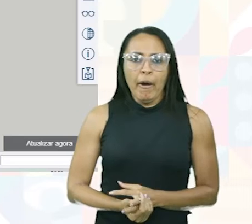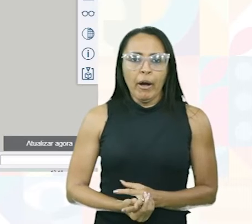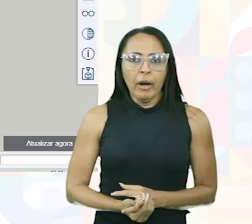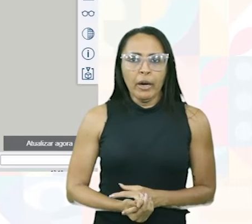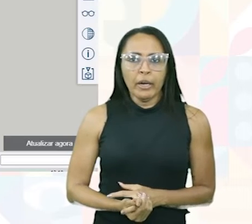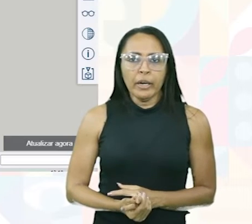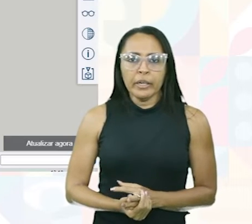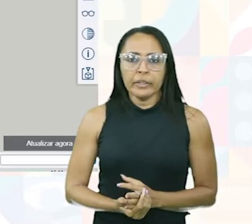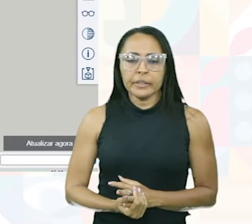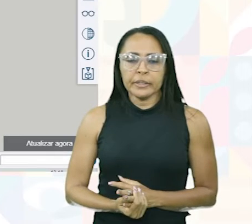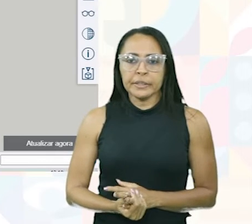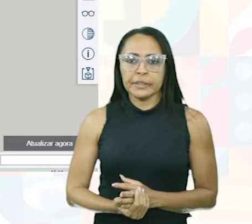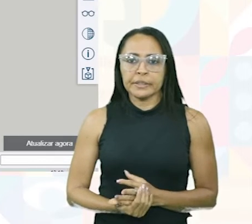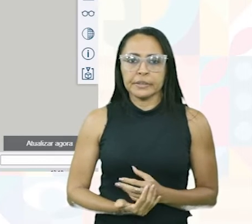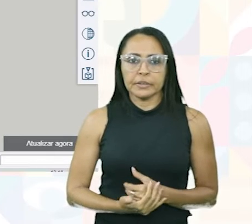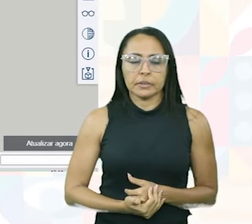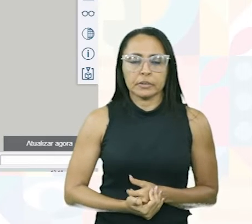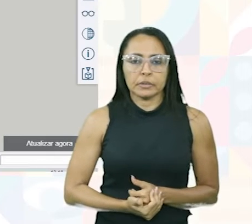minha rotação.